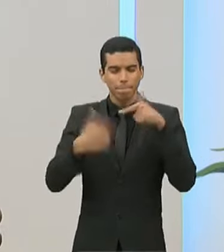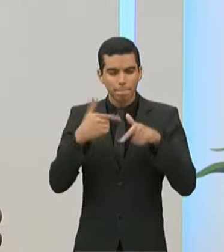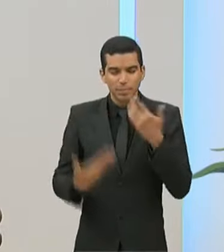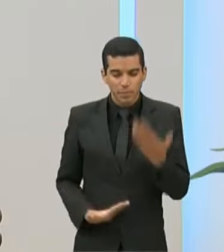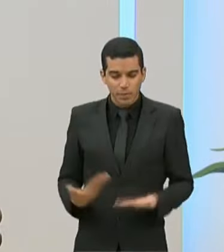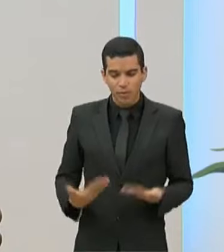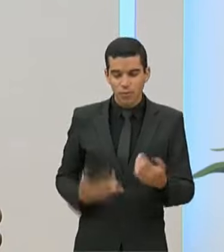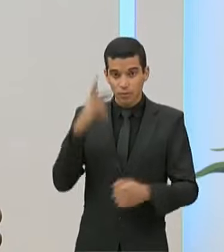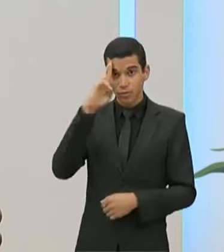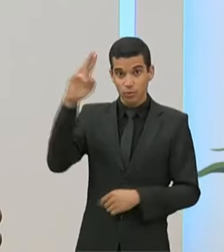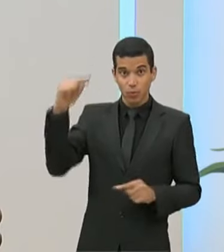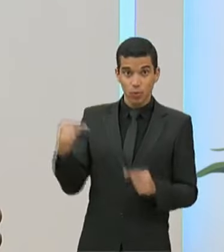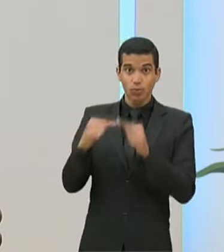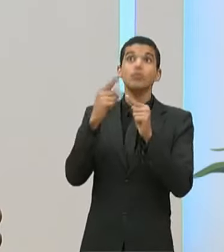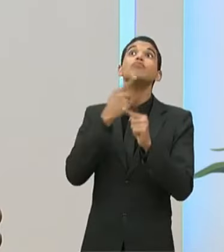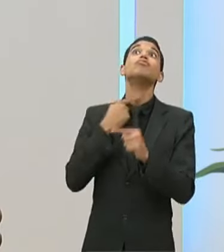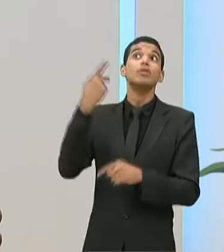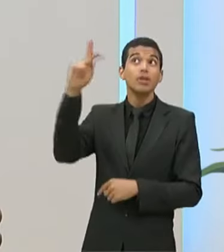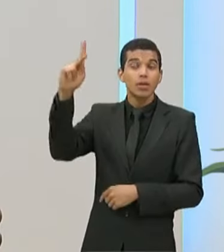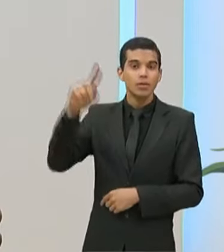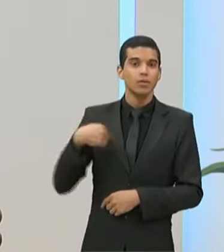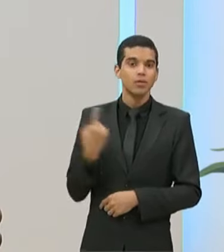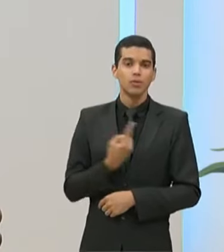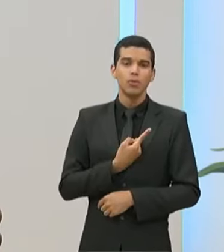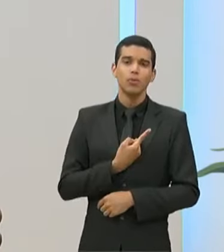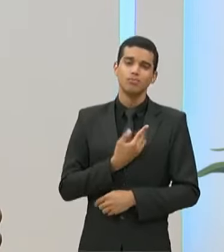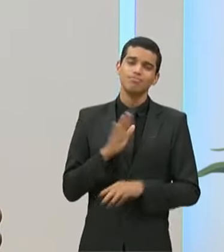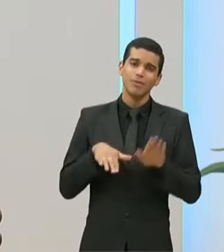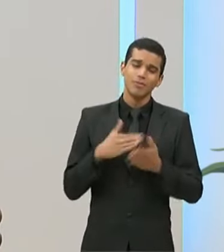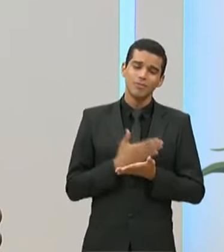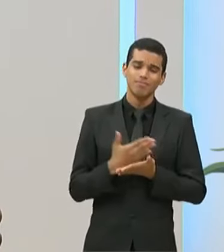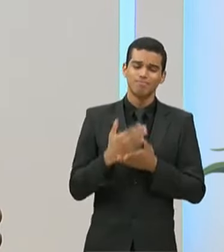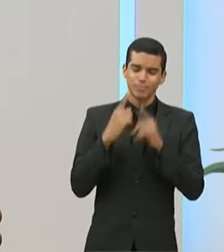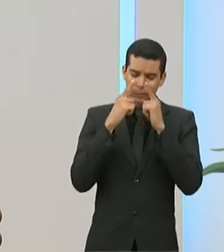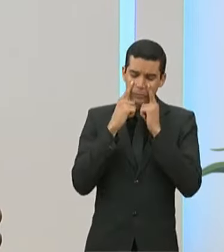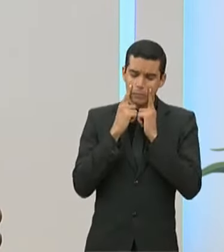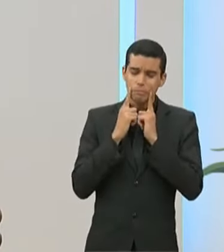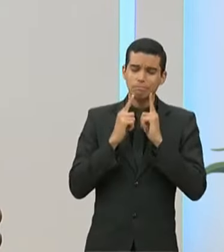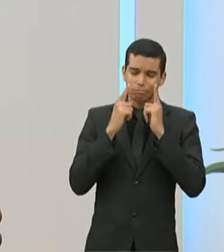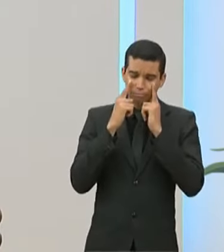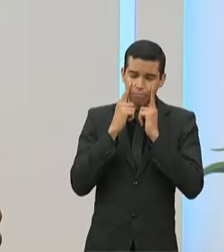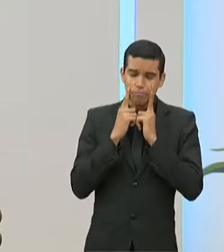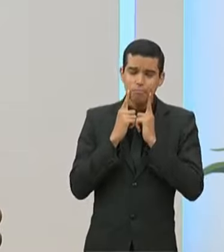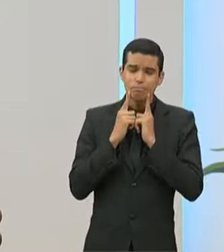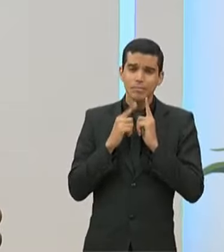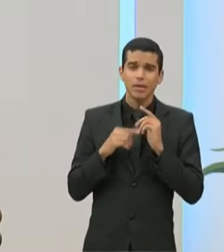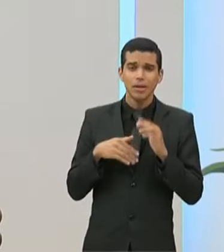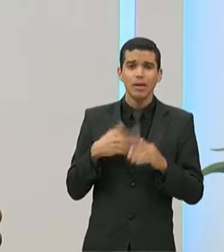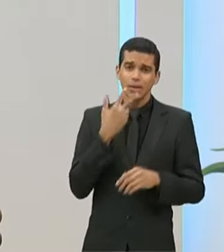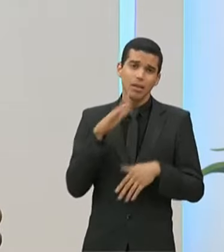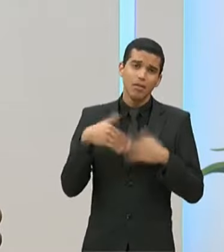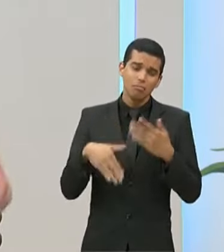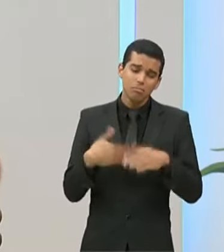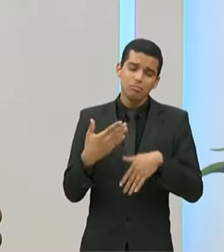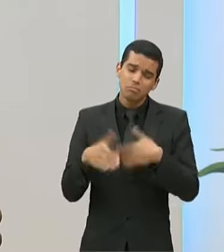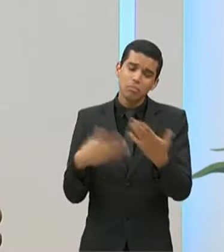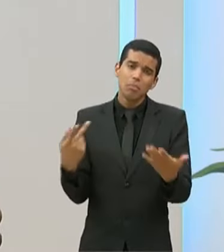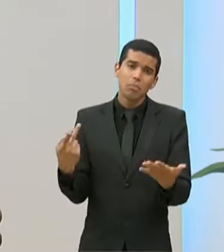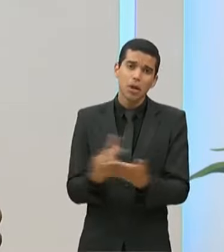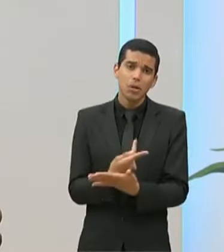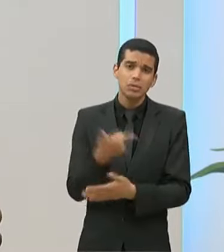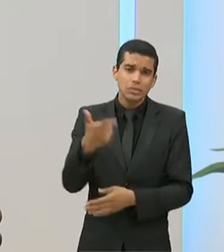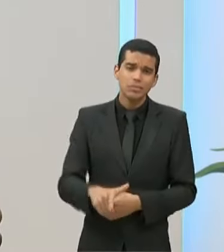sua vontade, a gente começa chorando. No meio do caminho pode até chorar também, mas